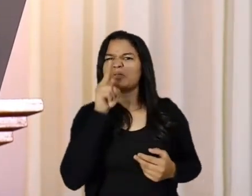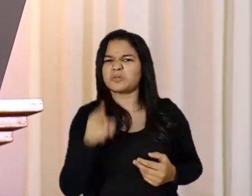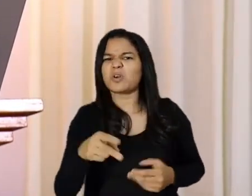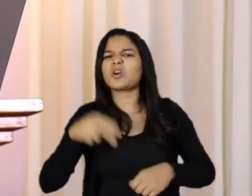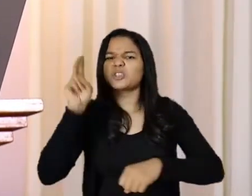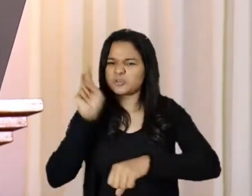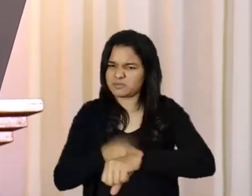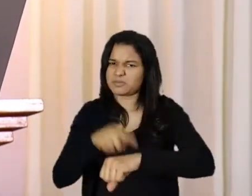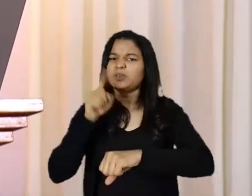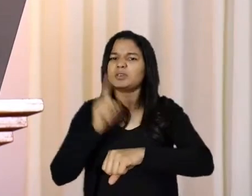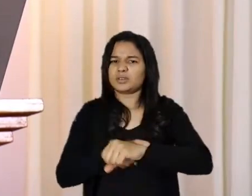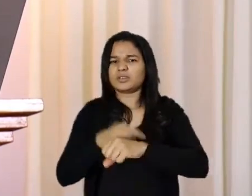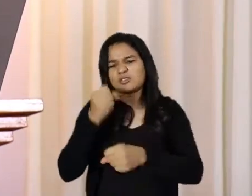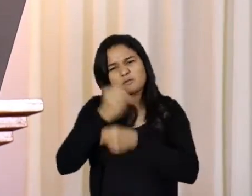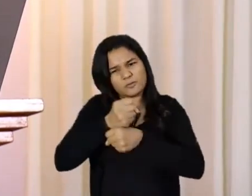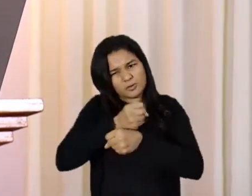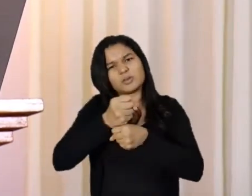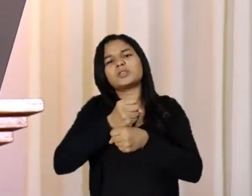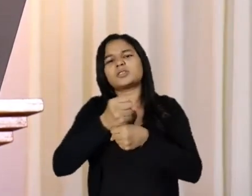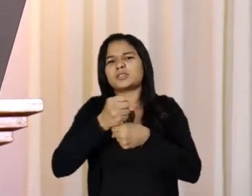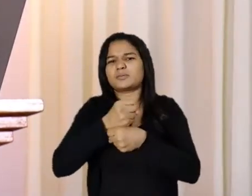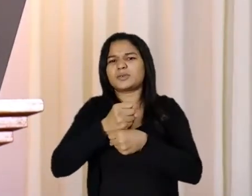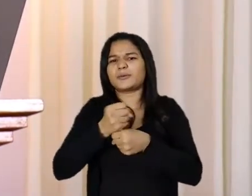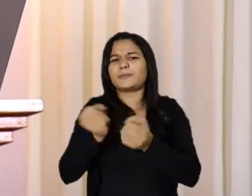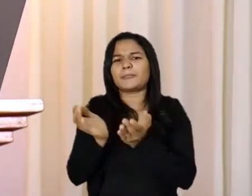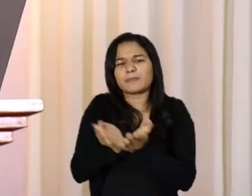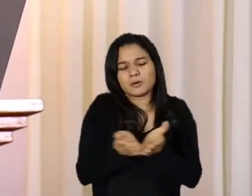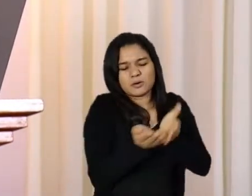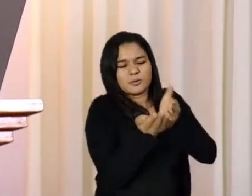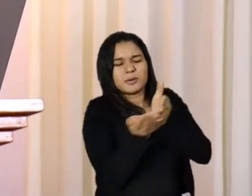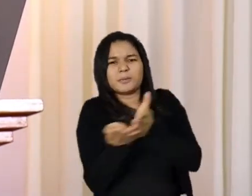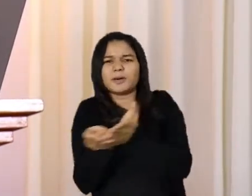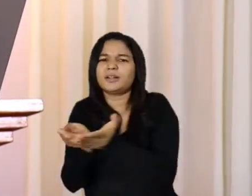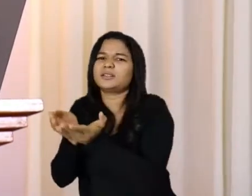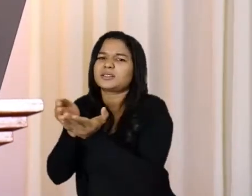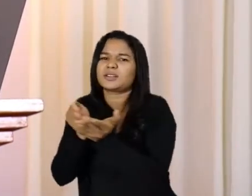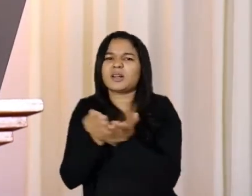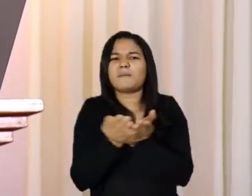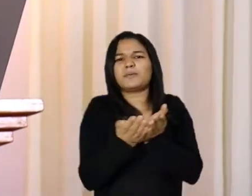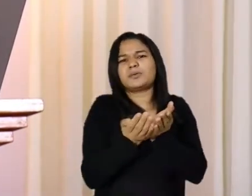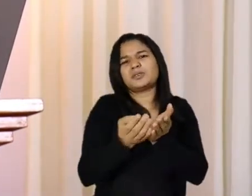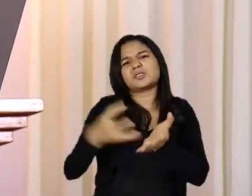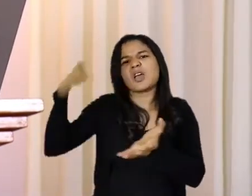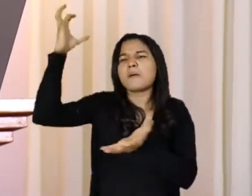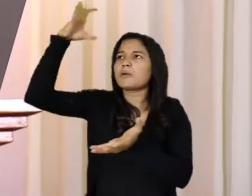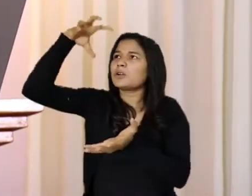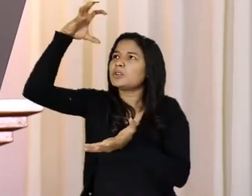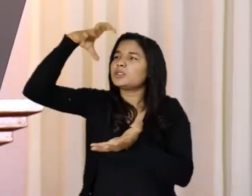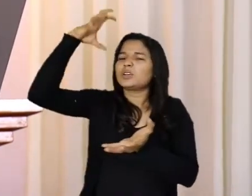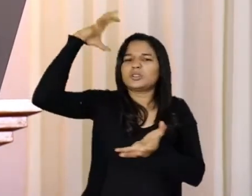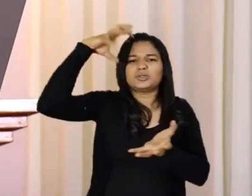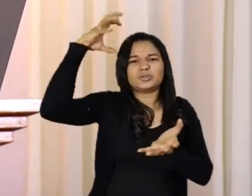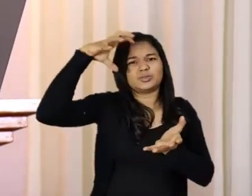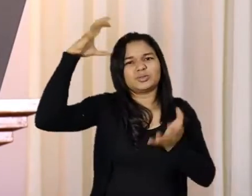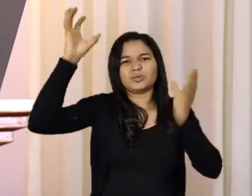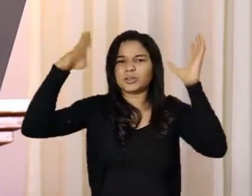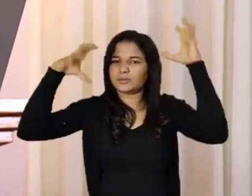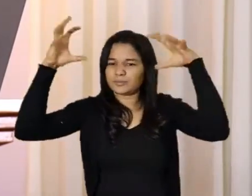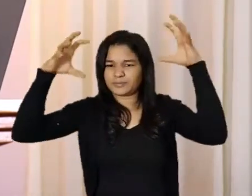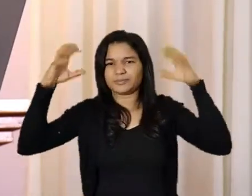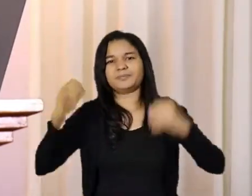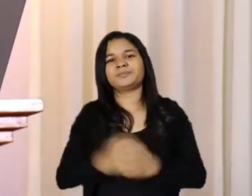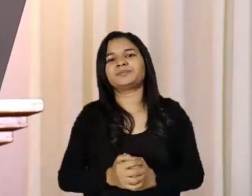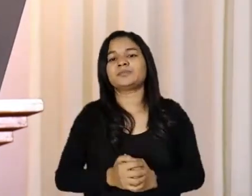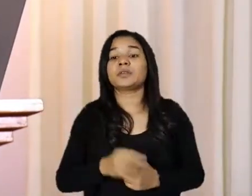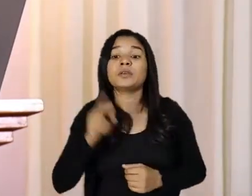as intempéries, que suportasse o calor, a chuva, enfim. Deus estabeleceu qual tipo de madeira. E se